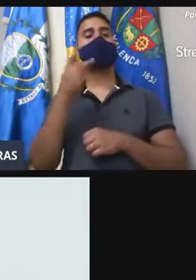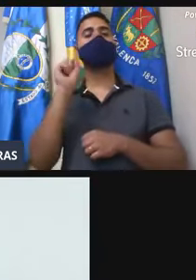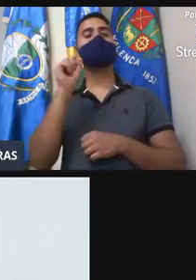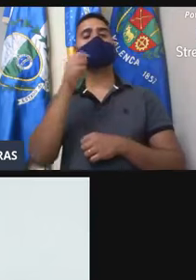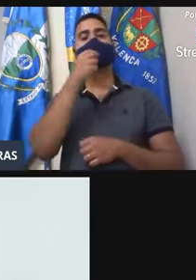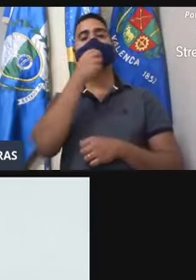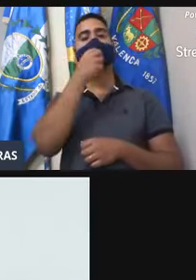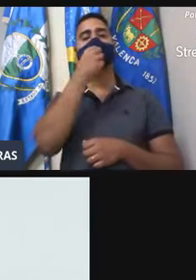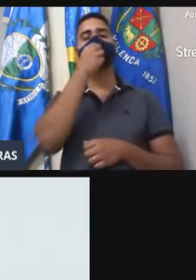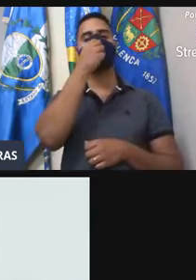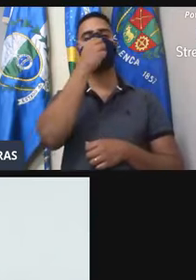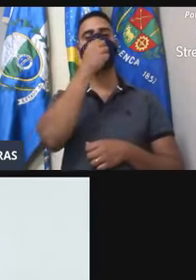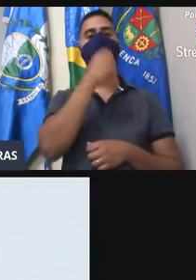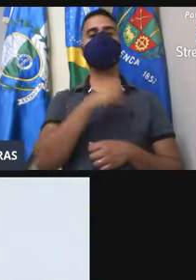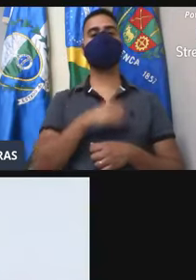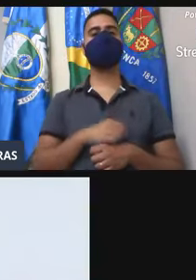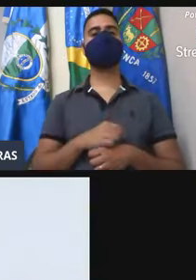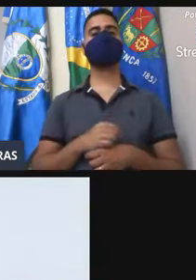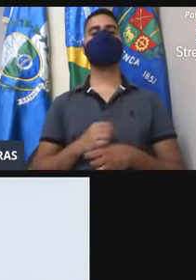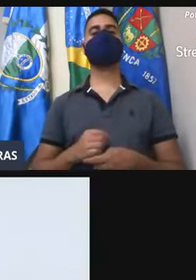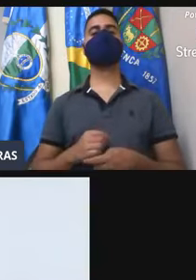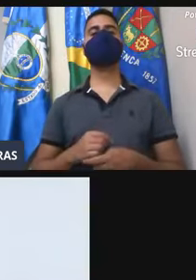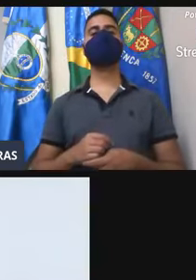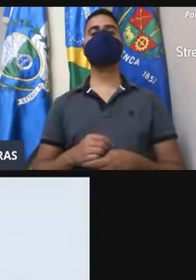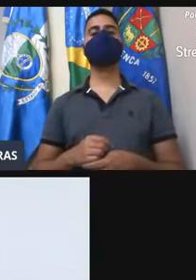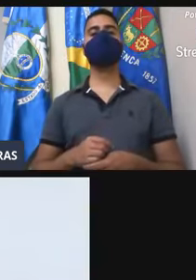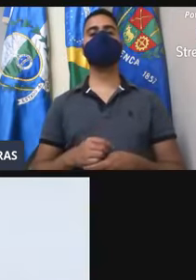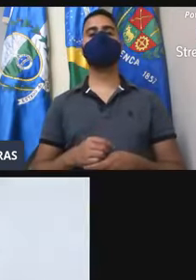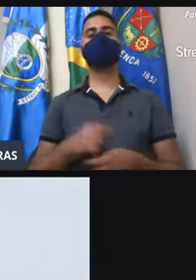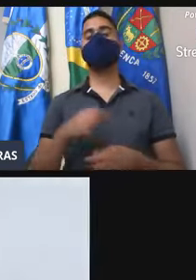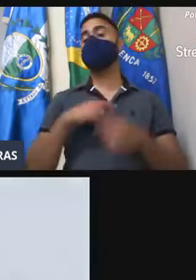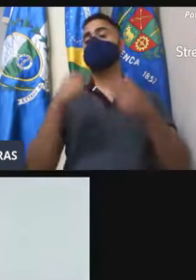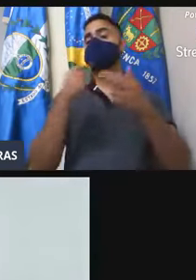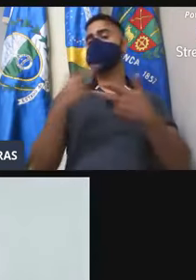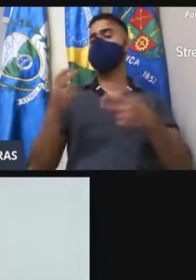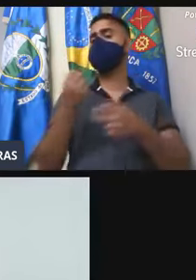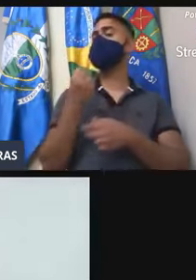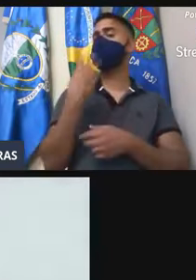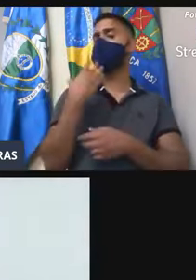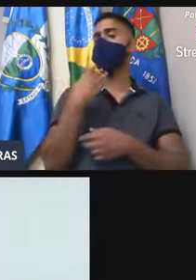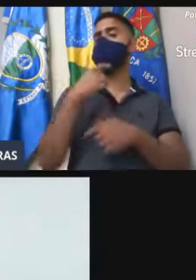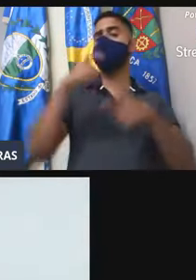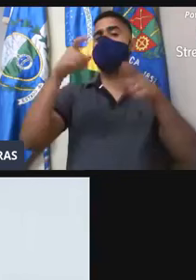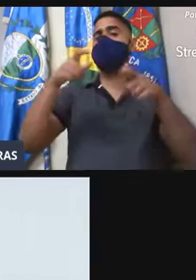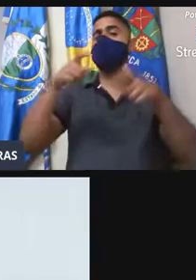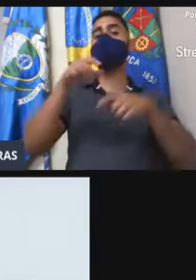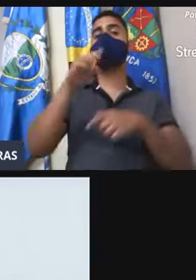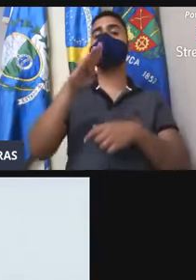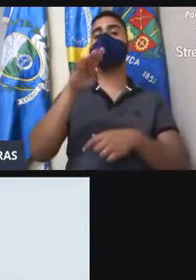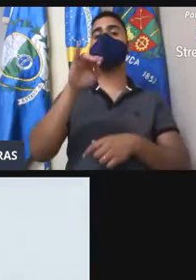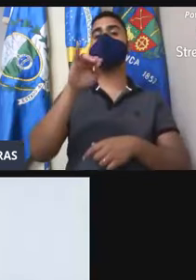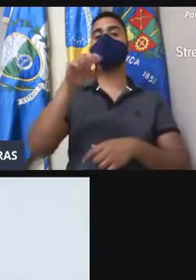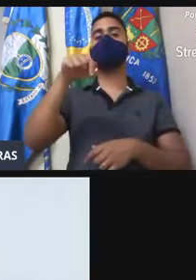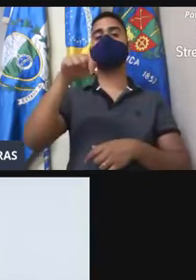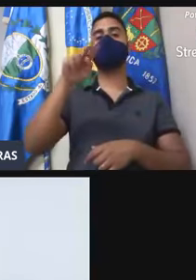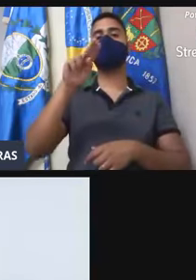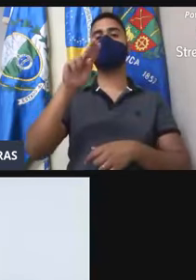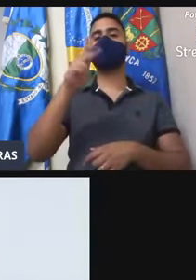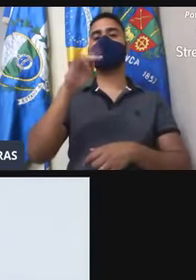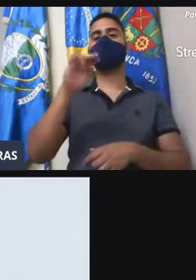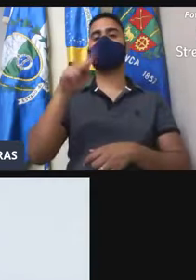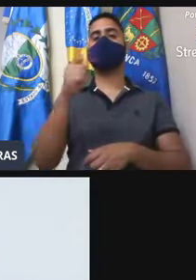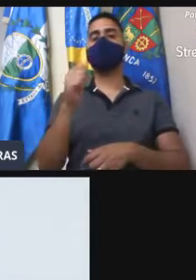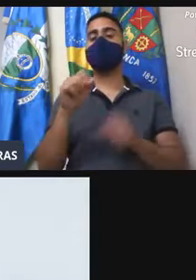ressaltar, nós estamos com duas ações muito positivas no bairro da Biquinha. Uma nós fizemos lá junto lá com o